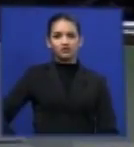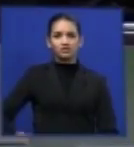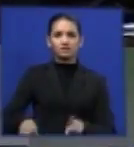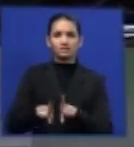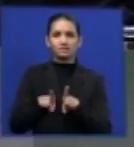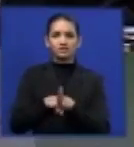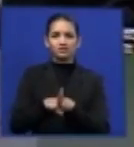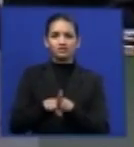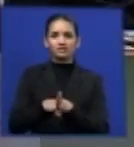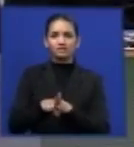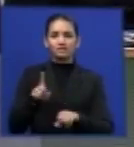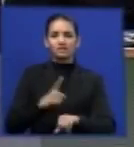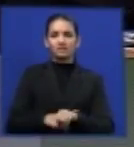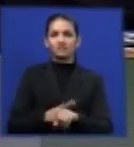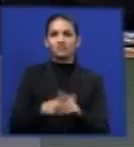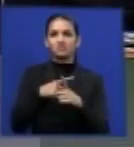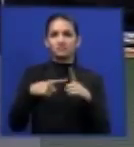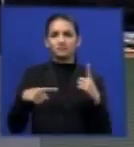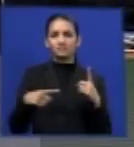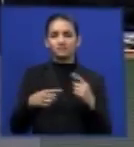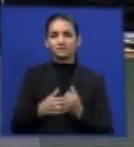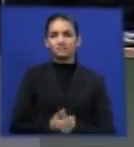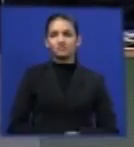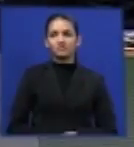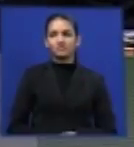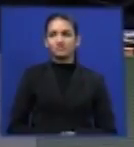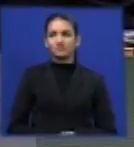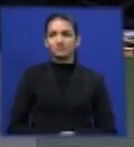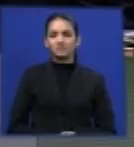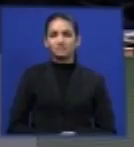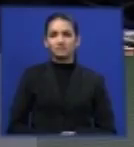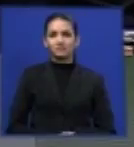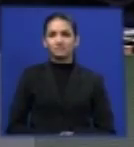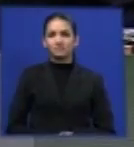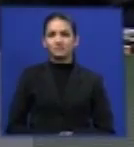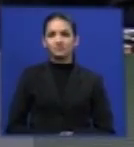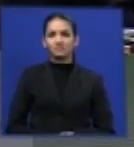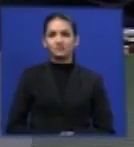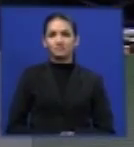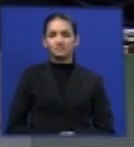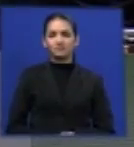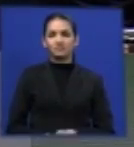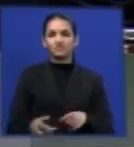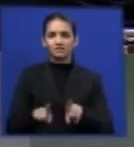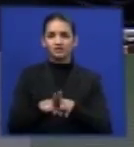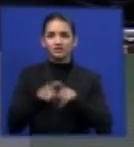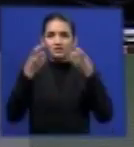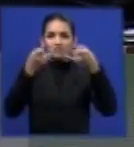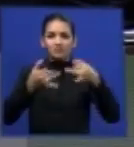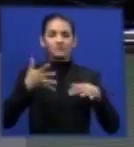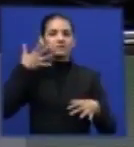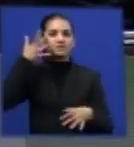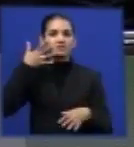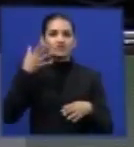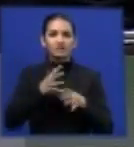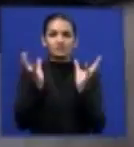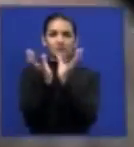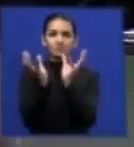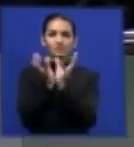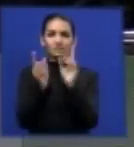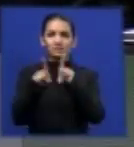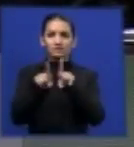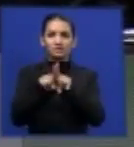tempo também ainda no sentido da exposição do grupo contrária importação de